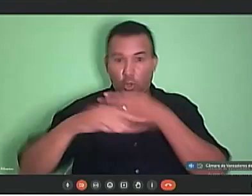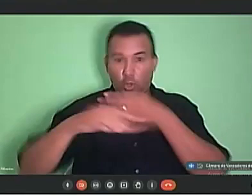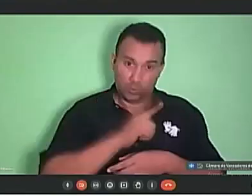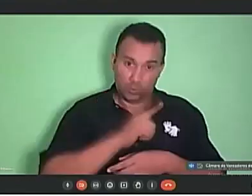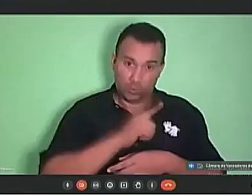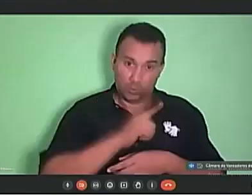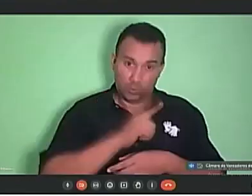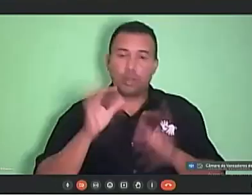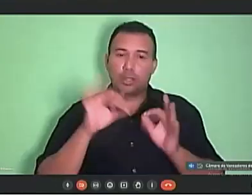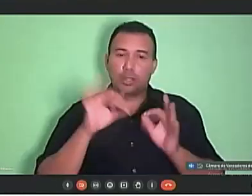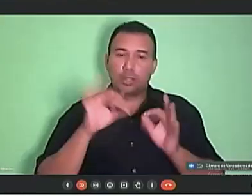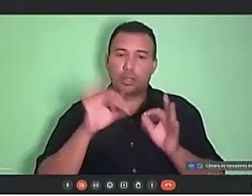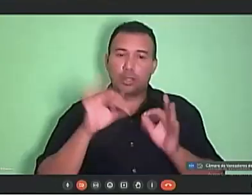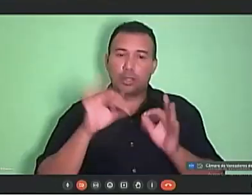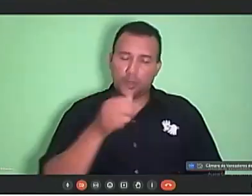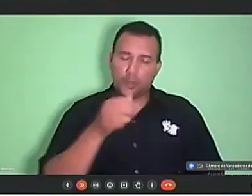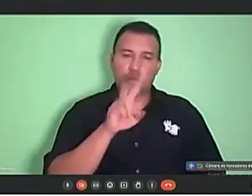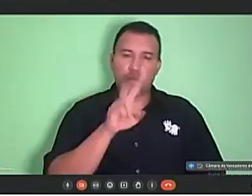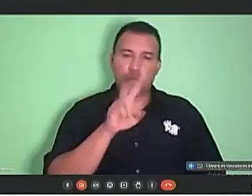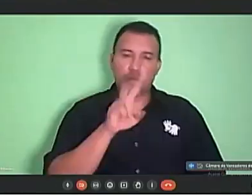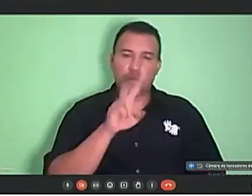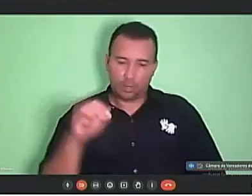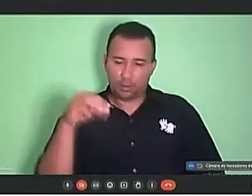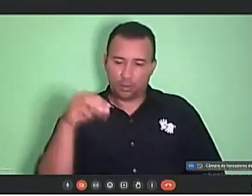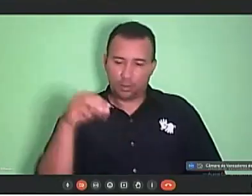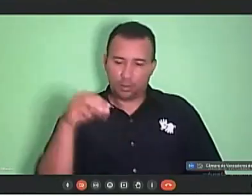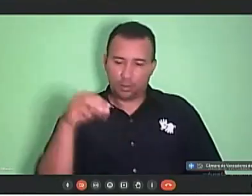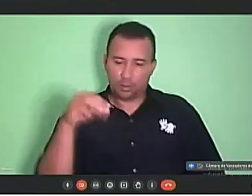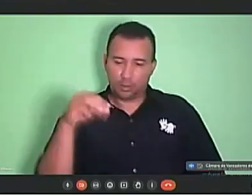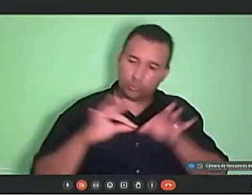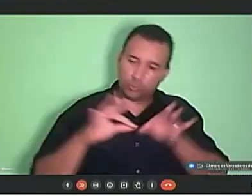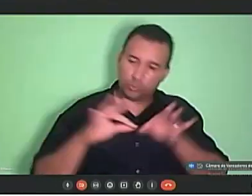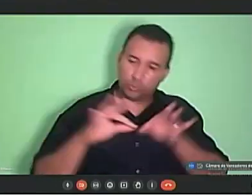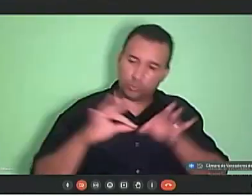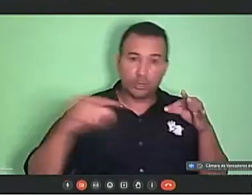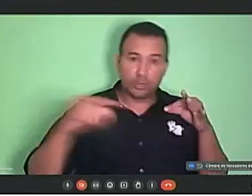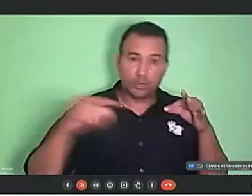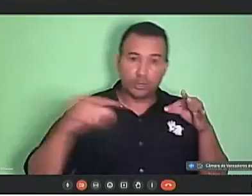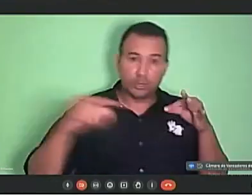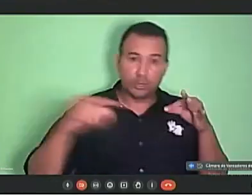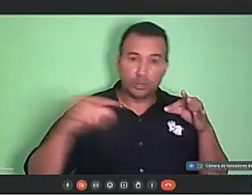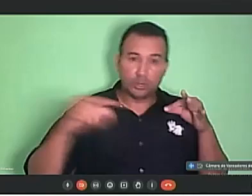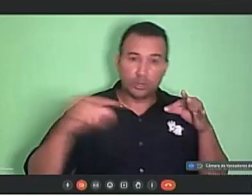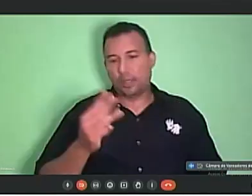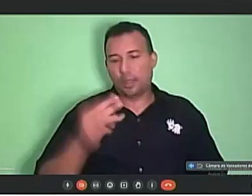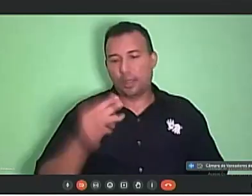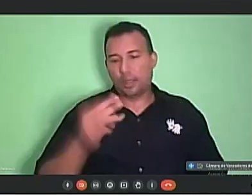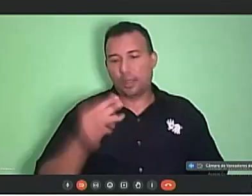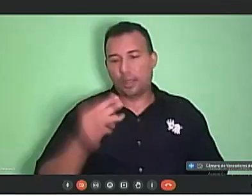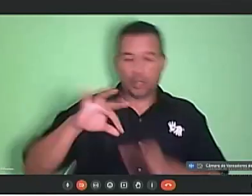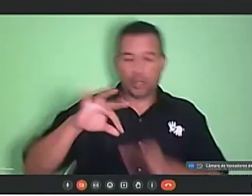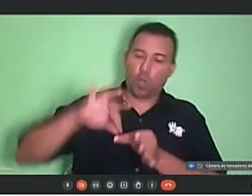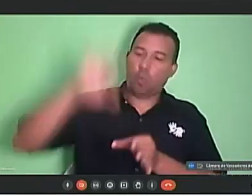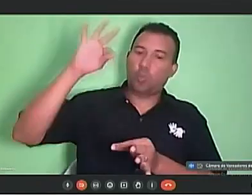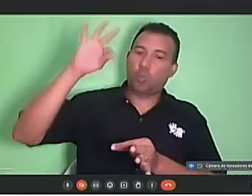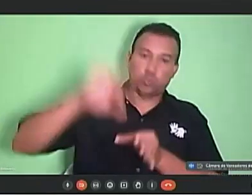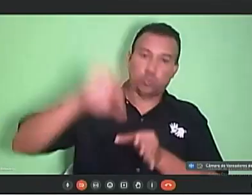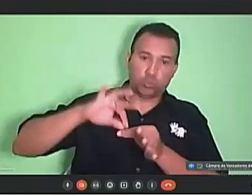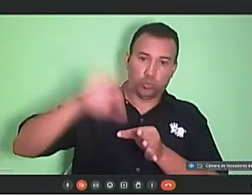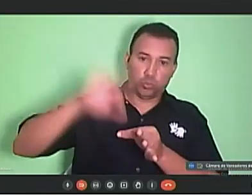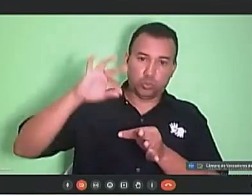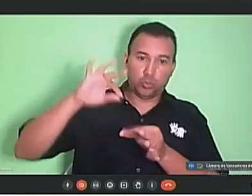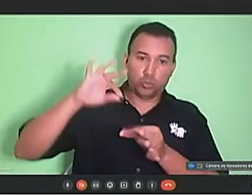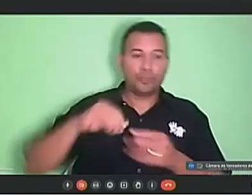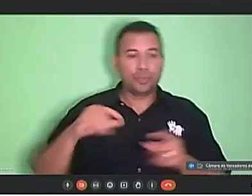de 1.500 metros de extensão, com média de 3 metros de altura, na cota 748 metros de altitude ao